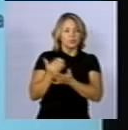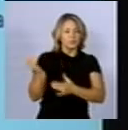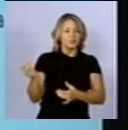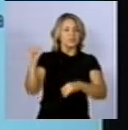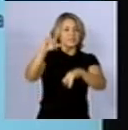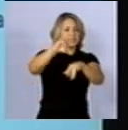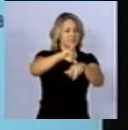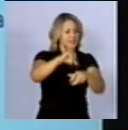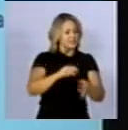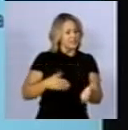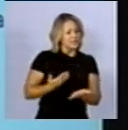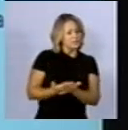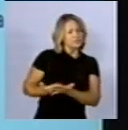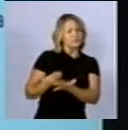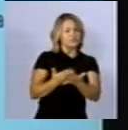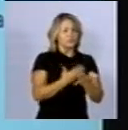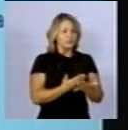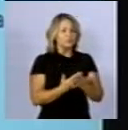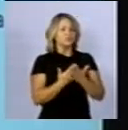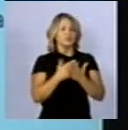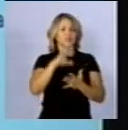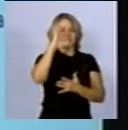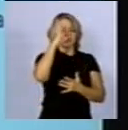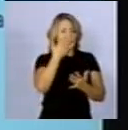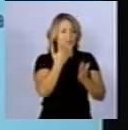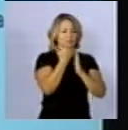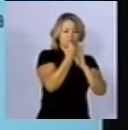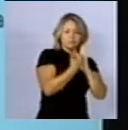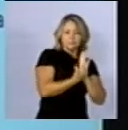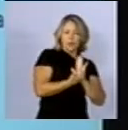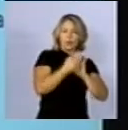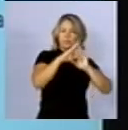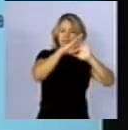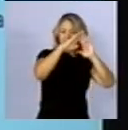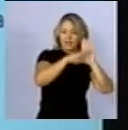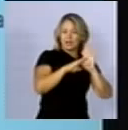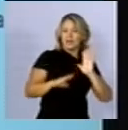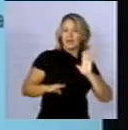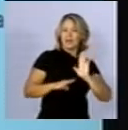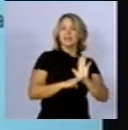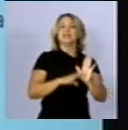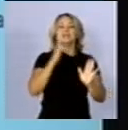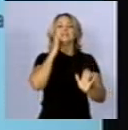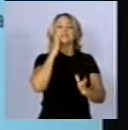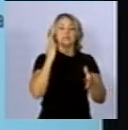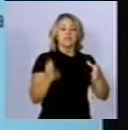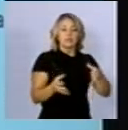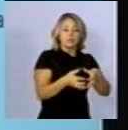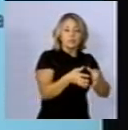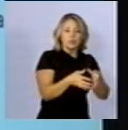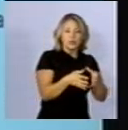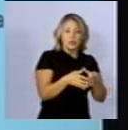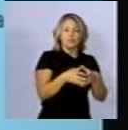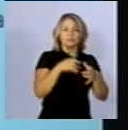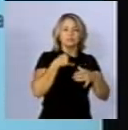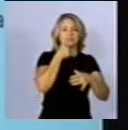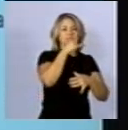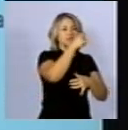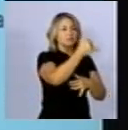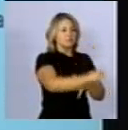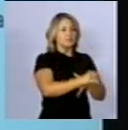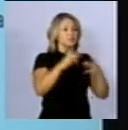estudos e definir unir normas e regras. E o Sigr, que é um órgão que congrega empresas de energia elétrica do